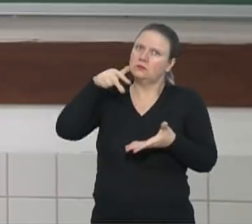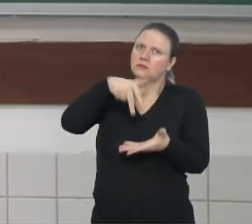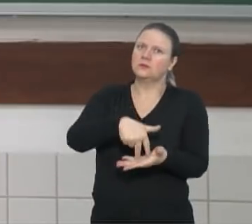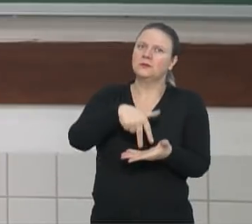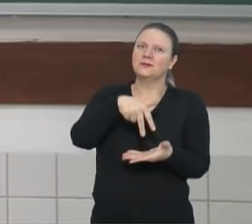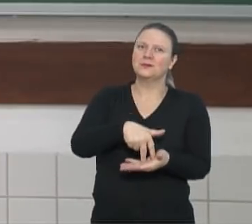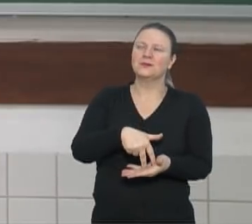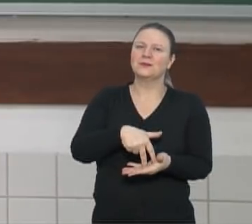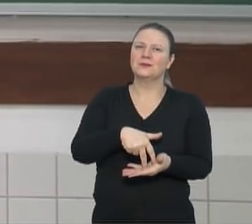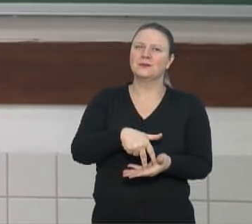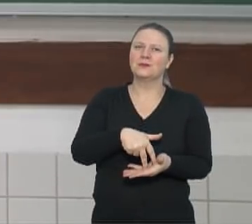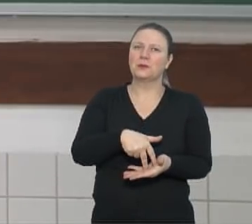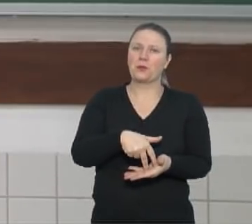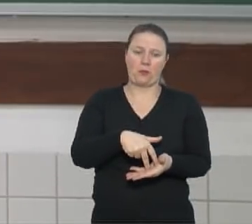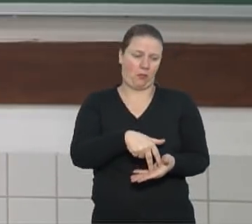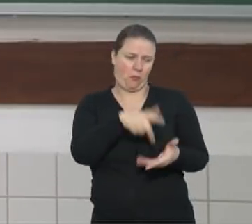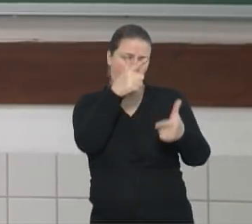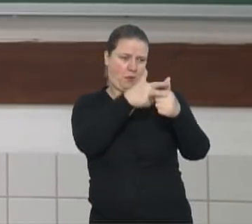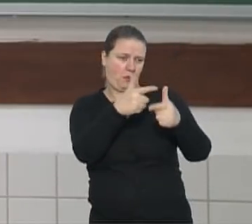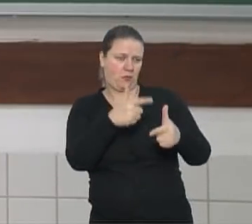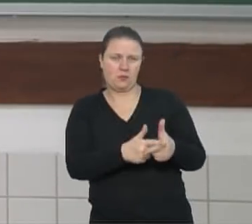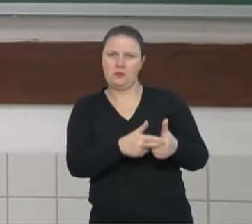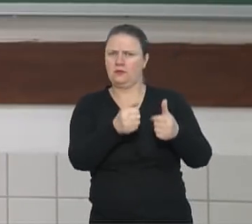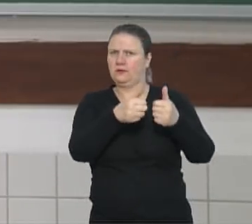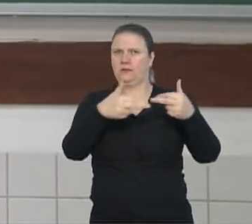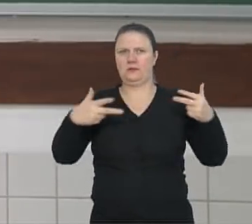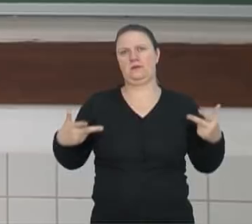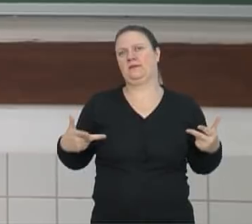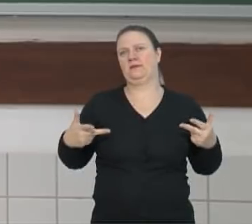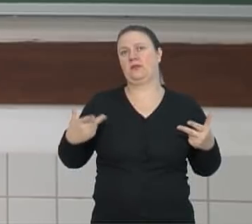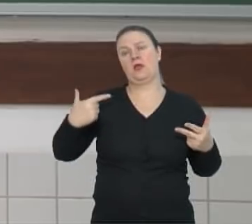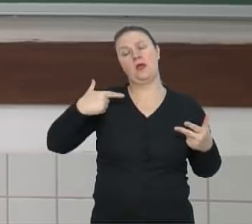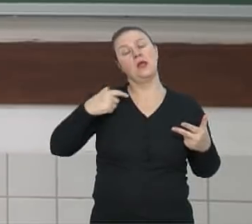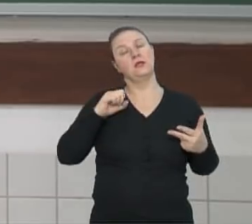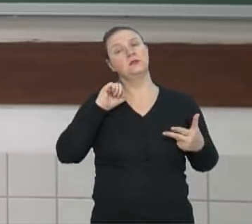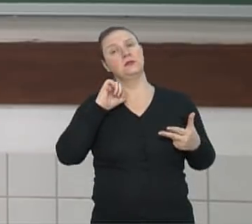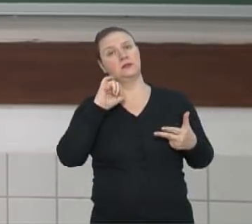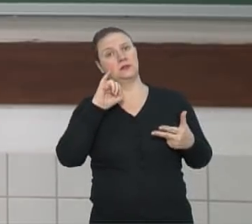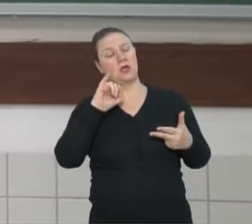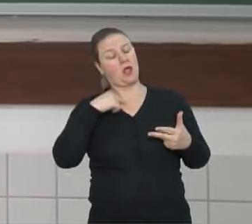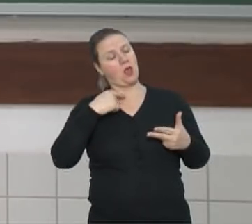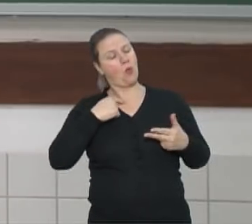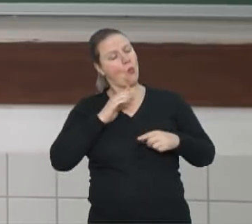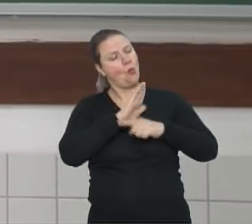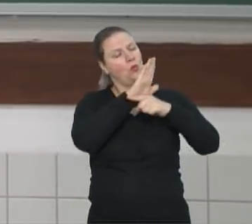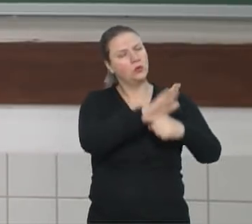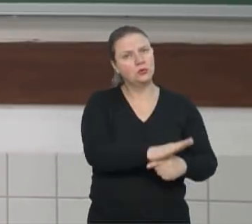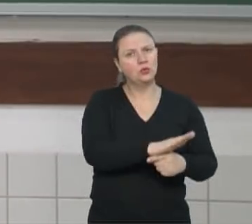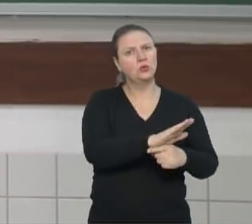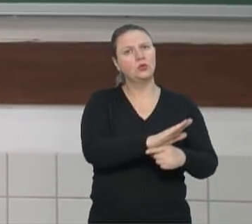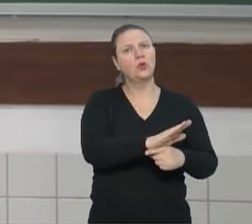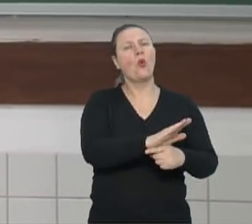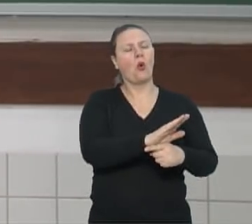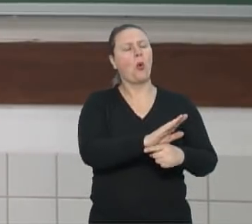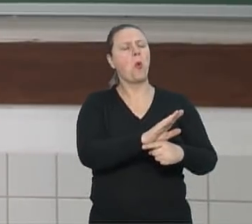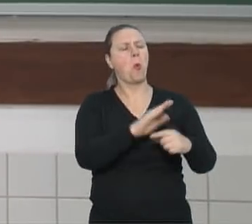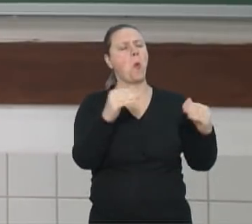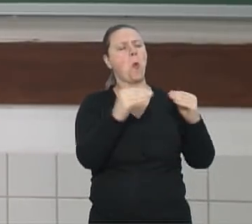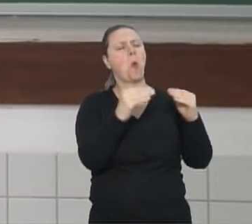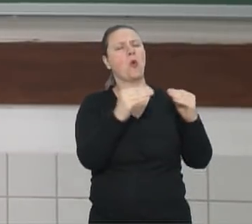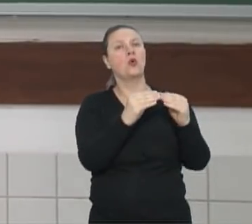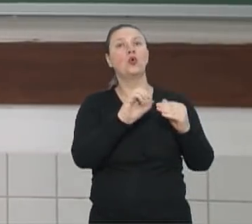posicionar-me perante uma questão. E para isso, ou eu sou a favor, ou eu sou contra. E é claro que eu